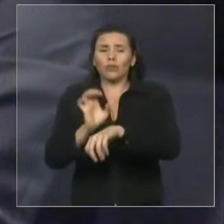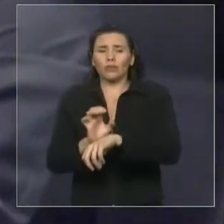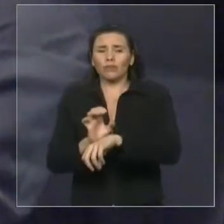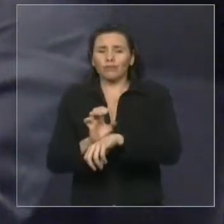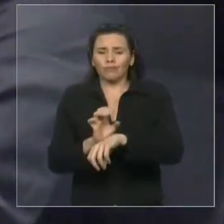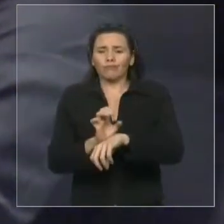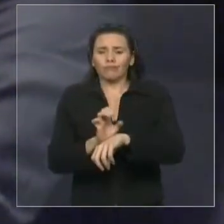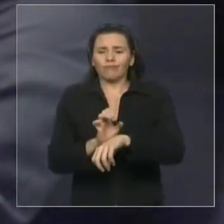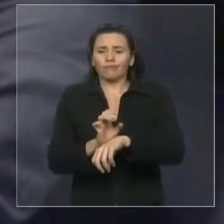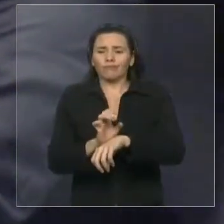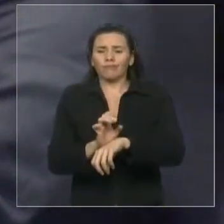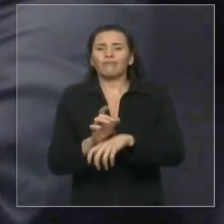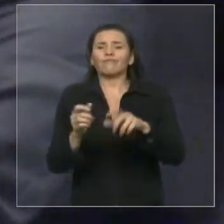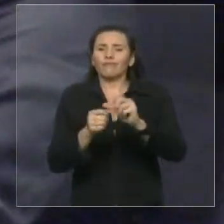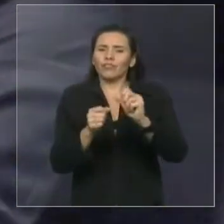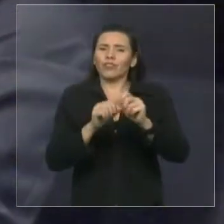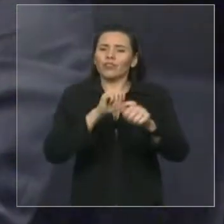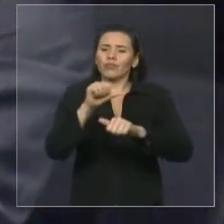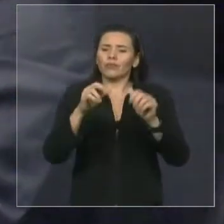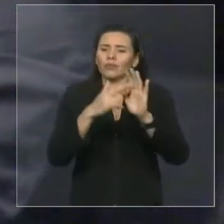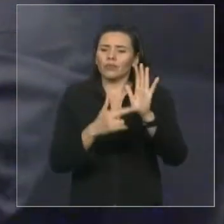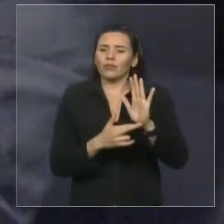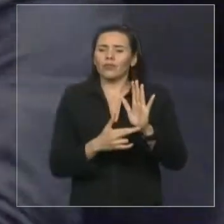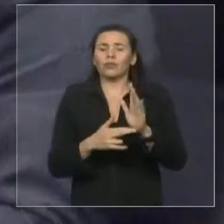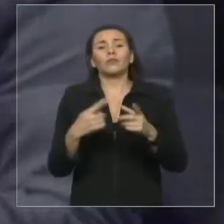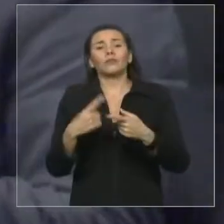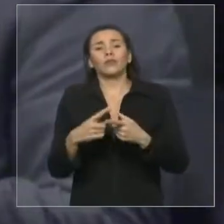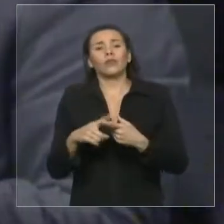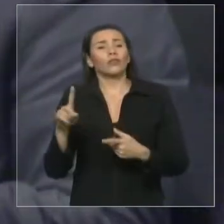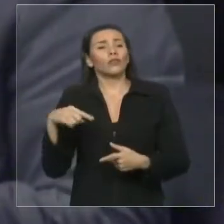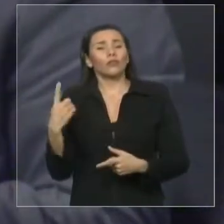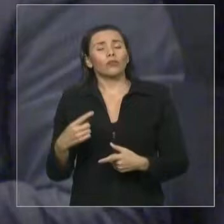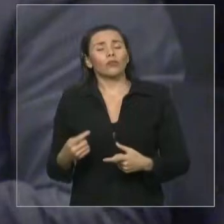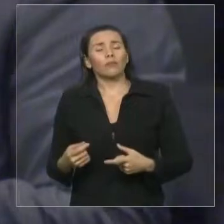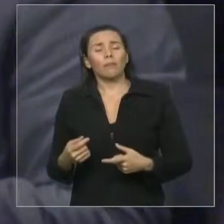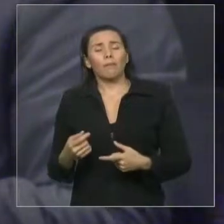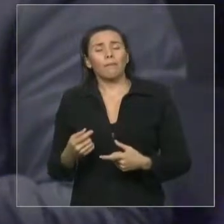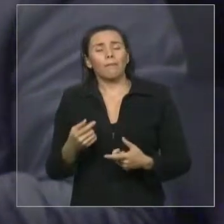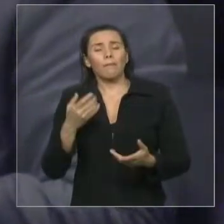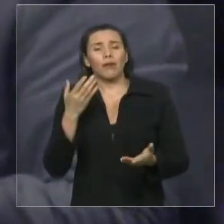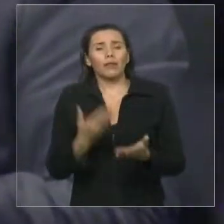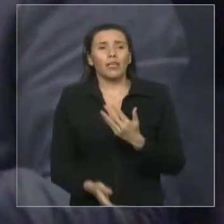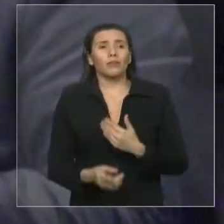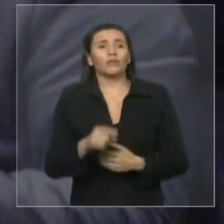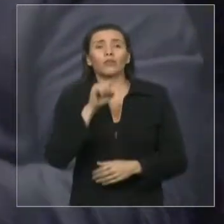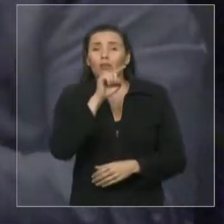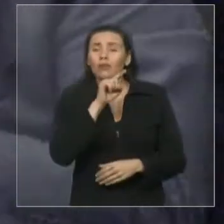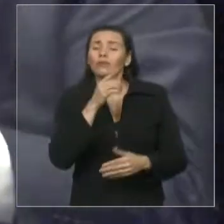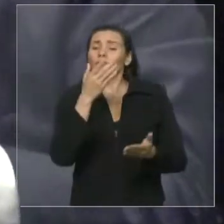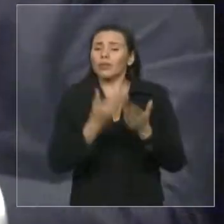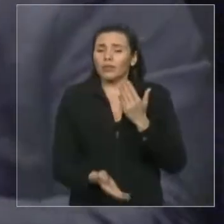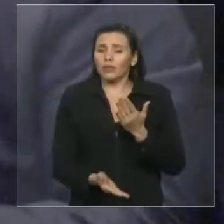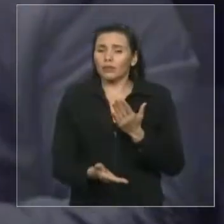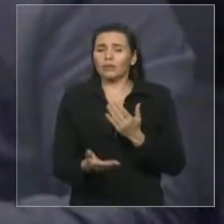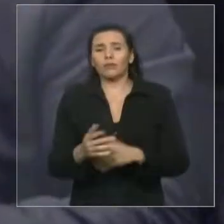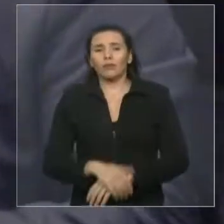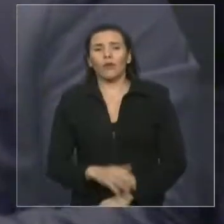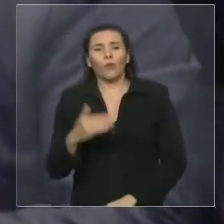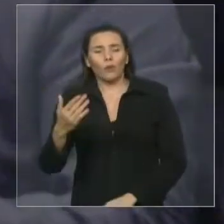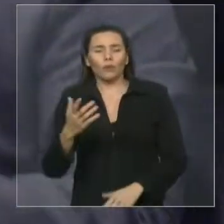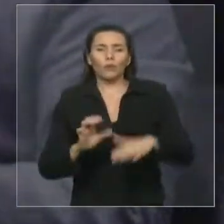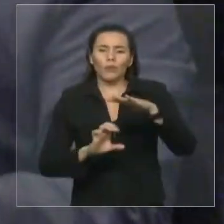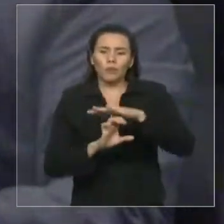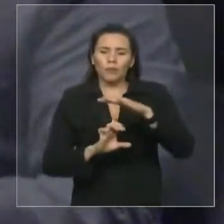perdemos investimentos, como lá atrás eles perderam, porque do momento em que uma empresa, através do